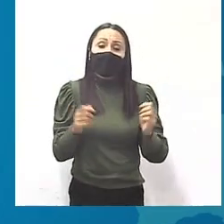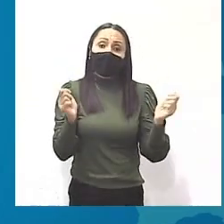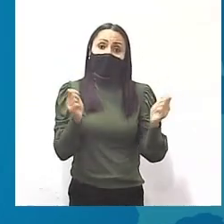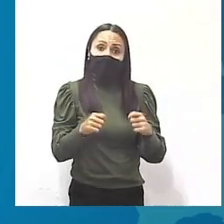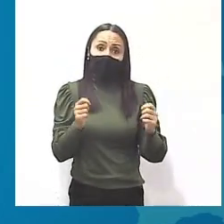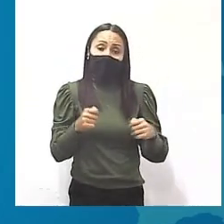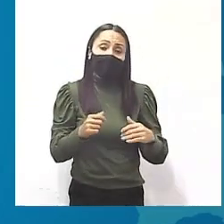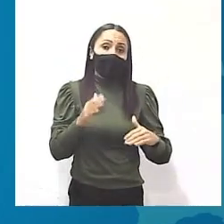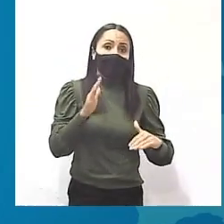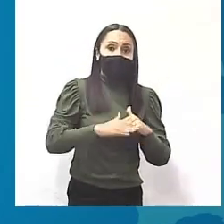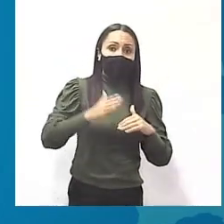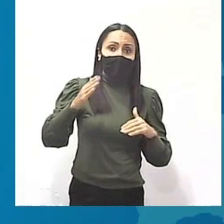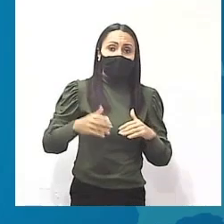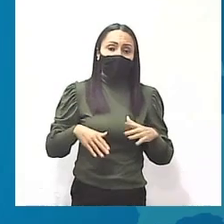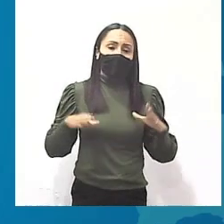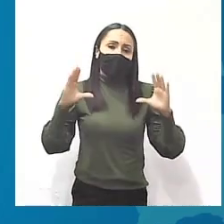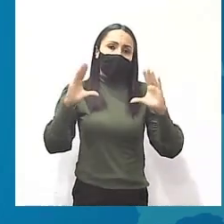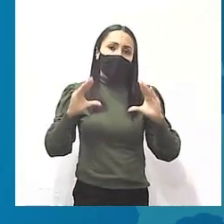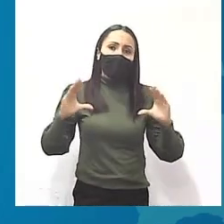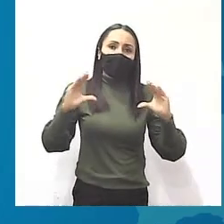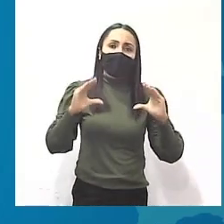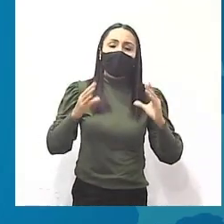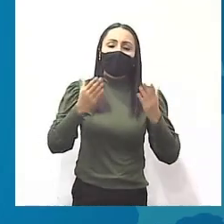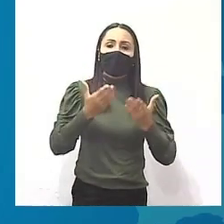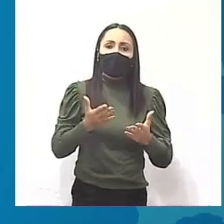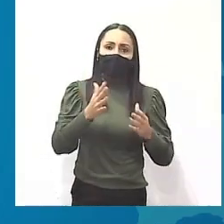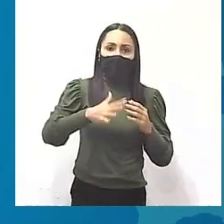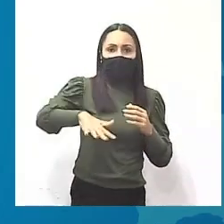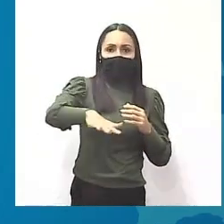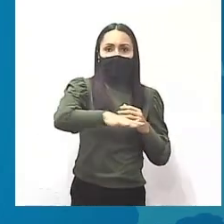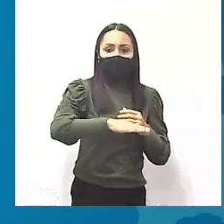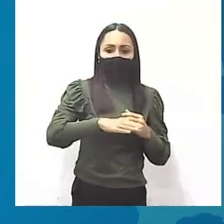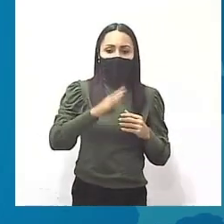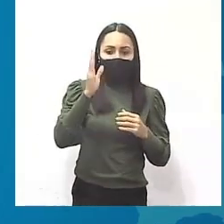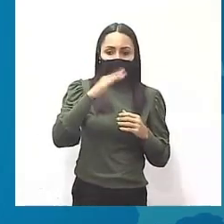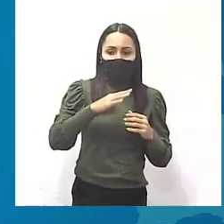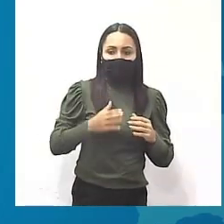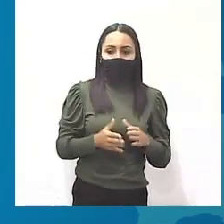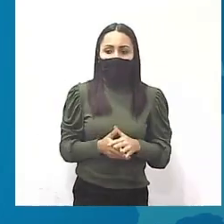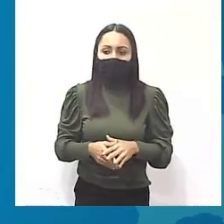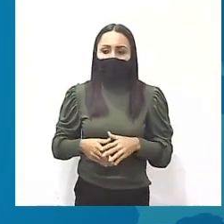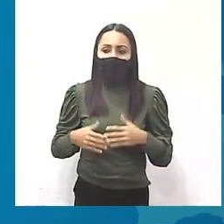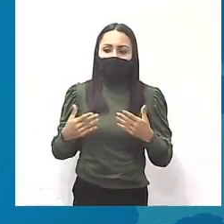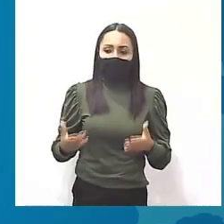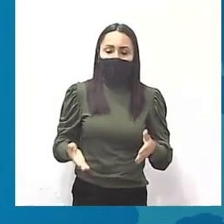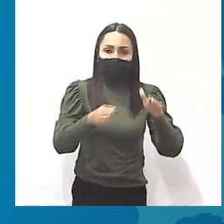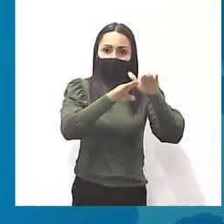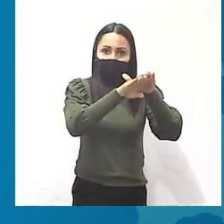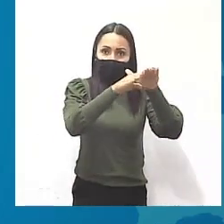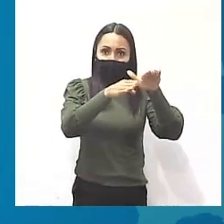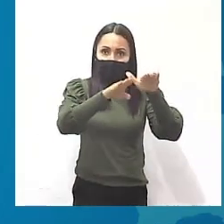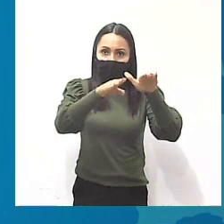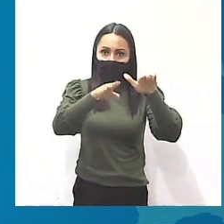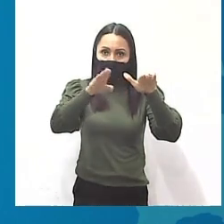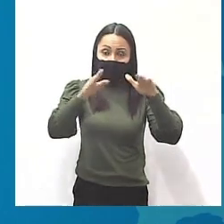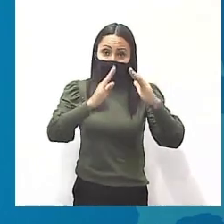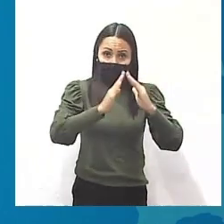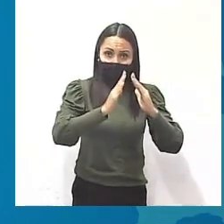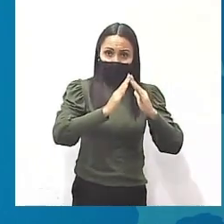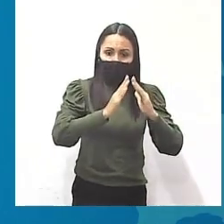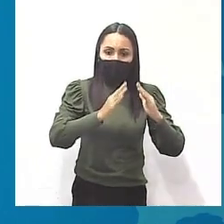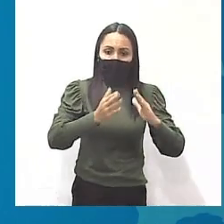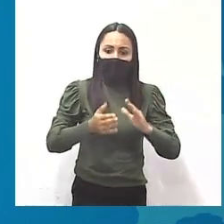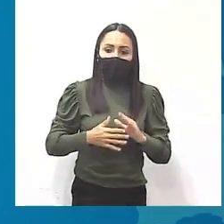o conforto térmico nas ilhas de calor, ou seja, como telhados que são ecológicos, coberturas